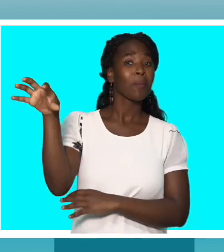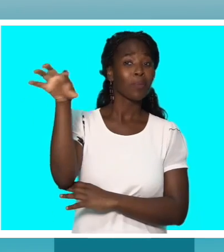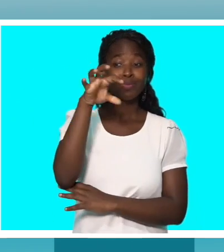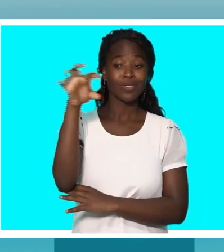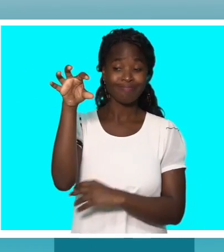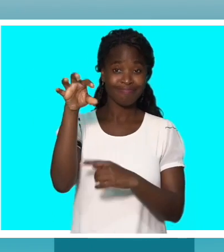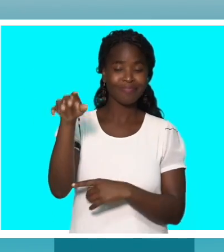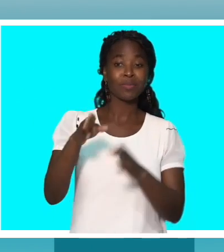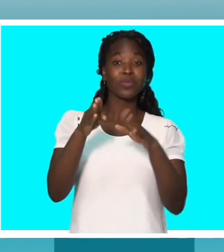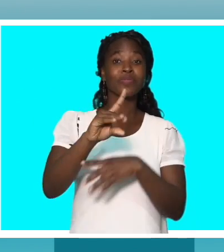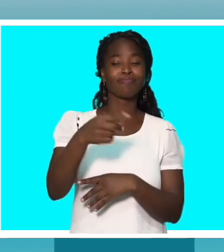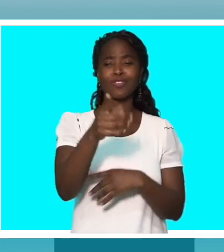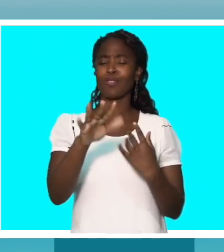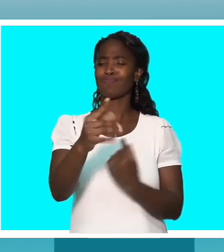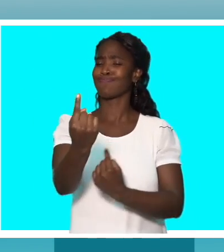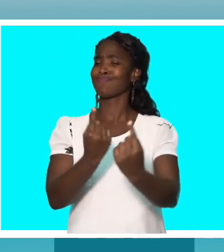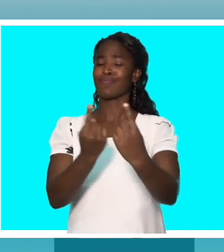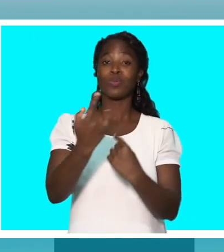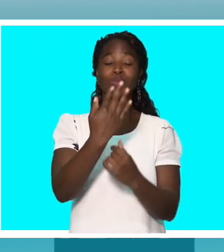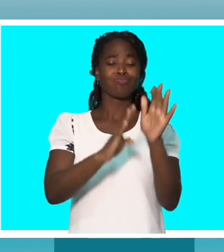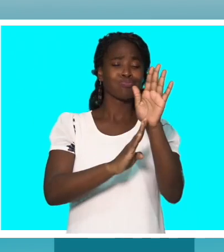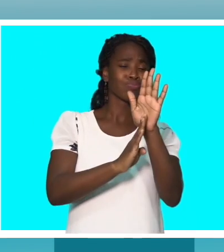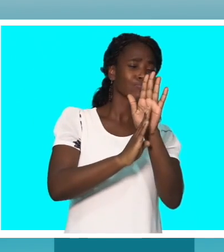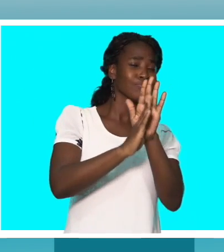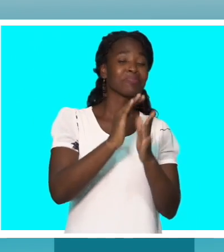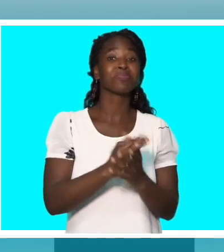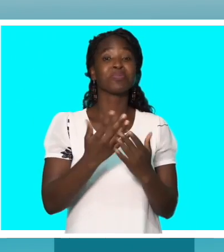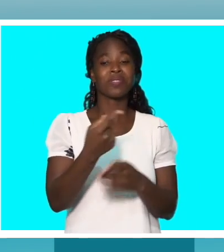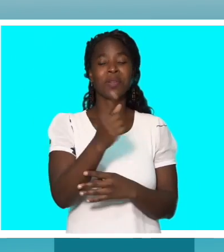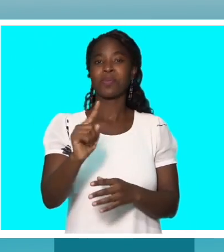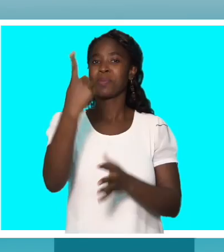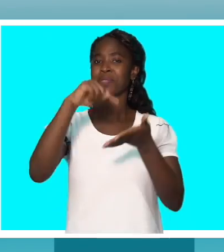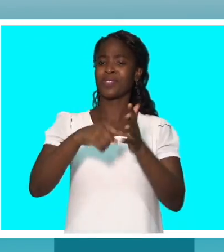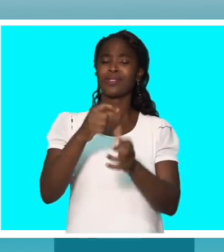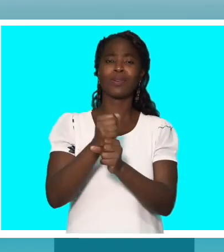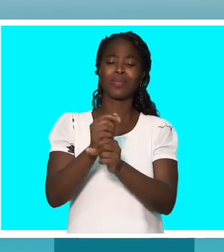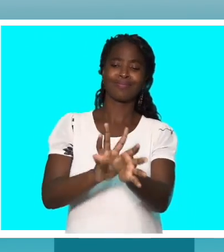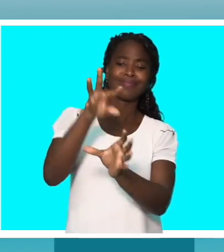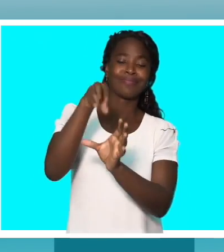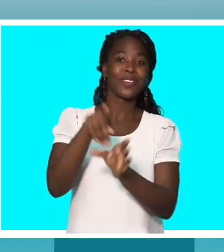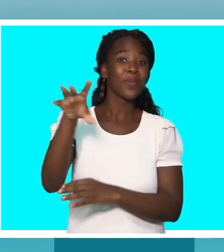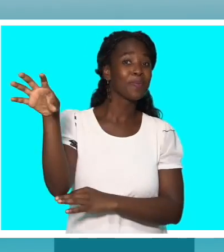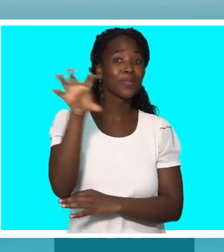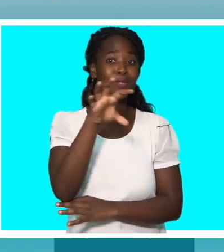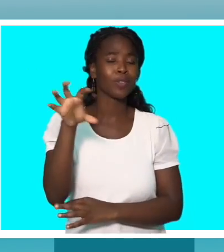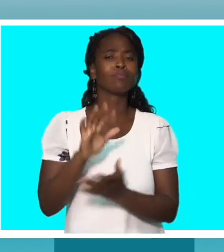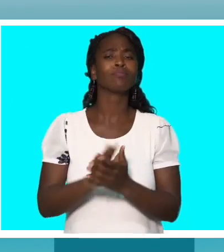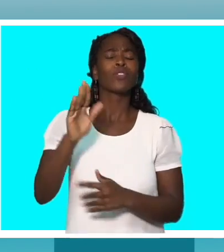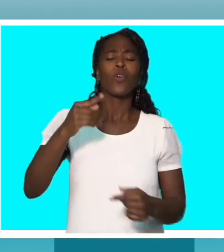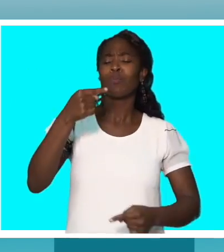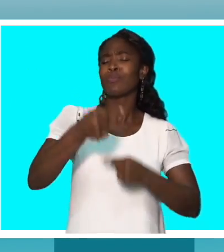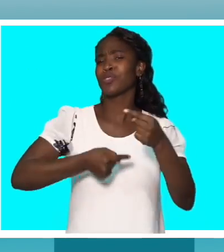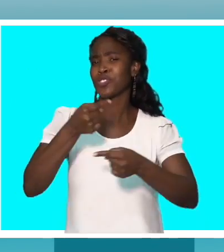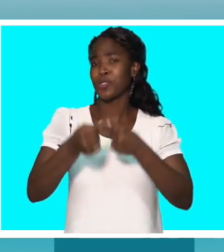Cresce o número de pessoas com deficiência que beneficiam do projeto Emprego Inclusivo no Porto de Maputo, uma